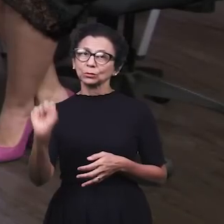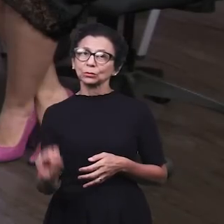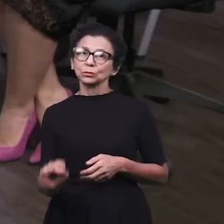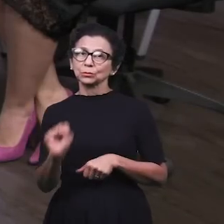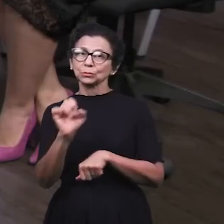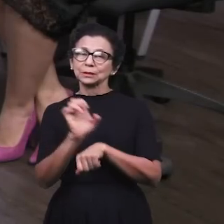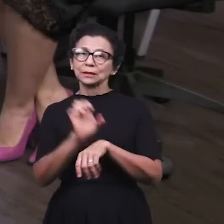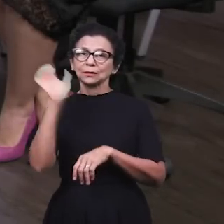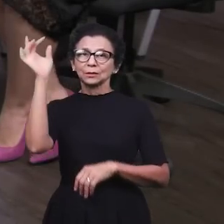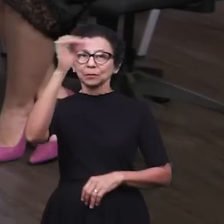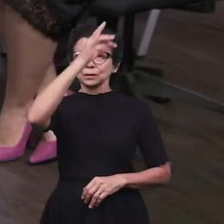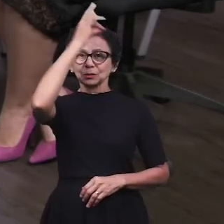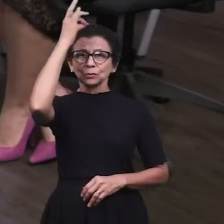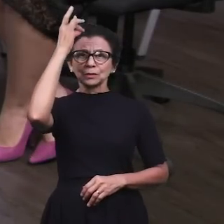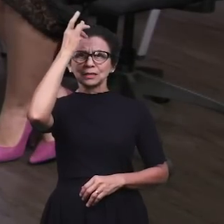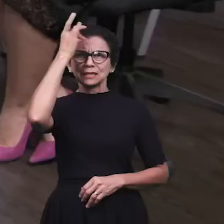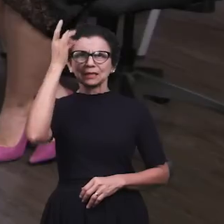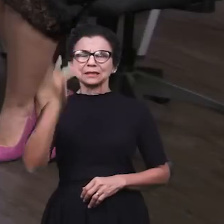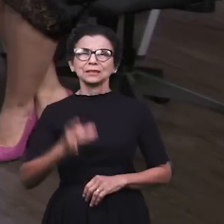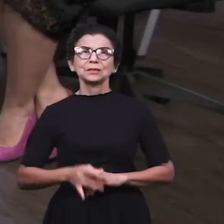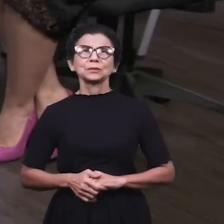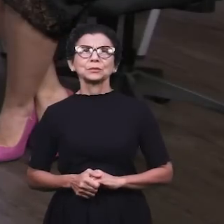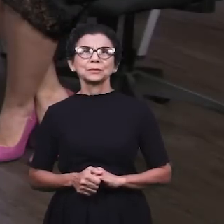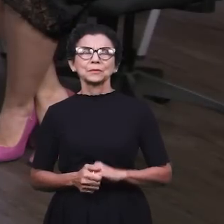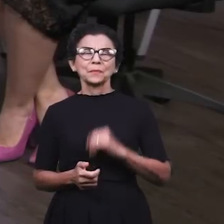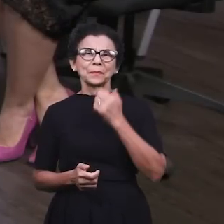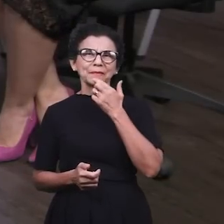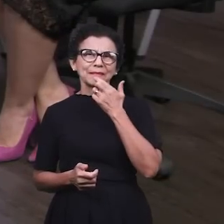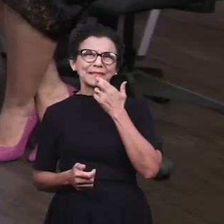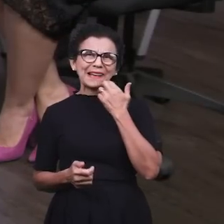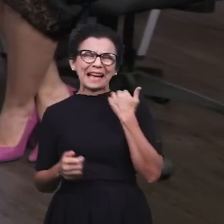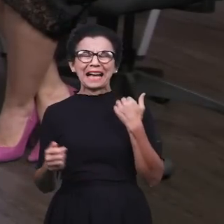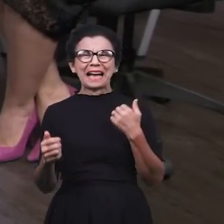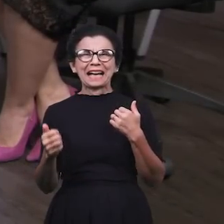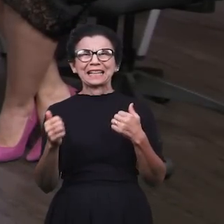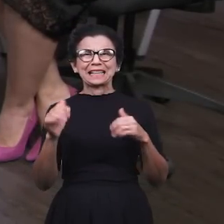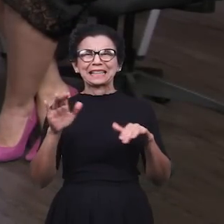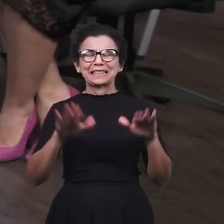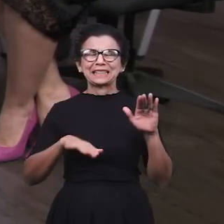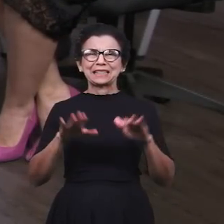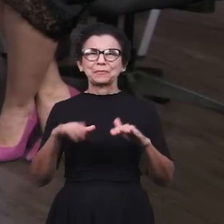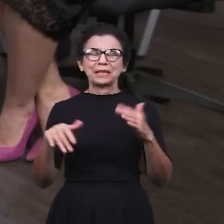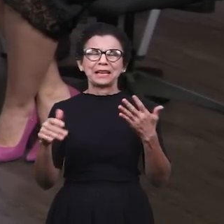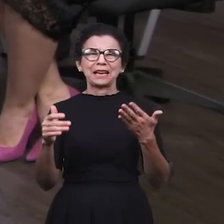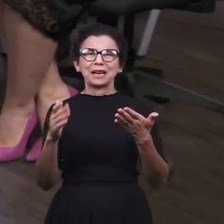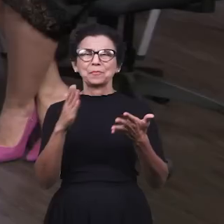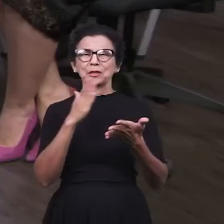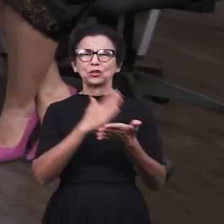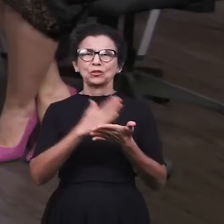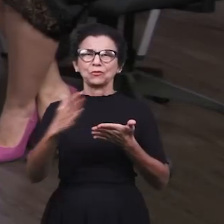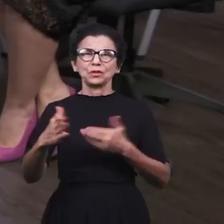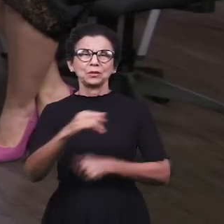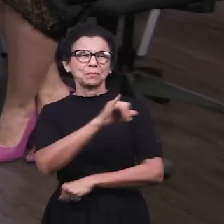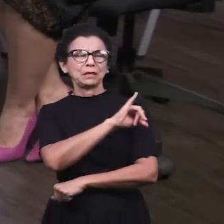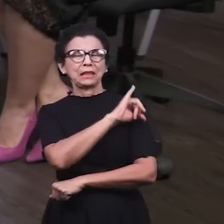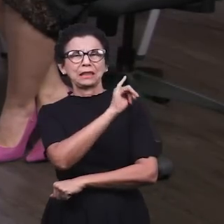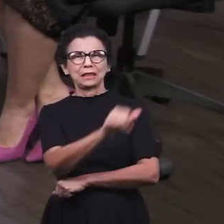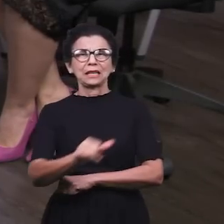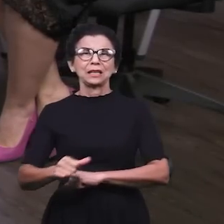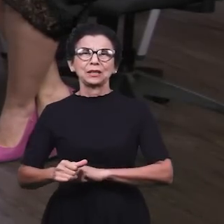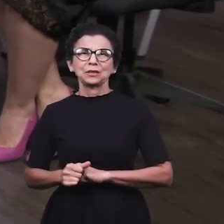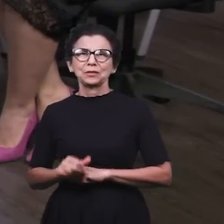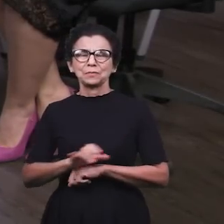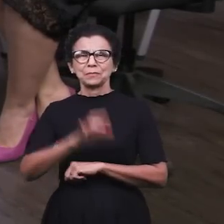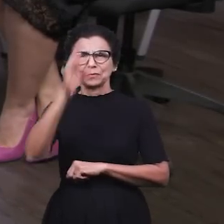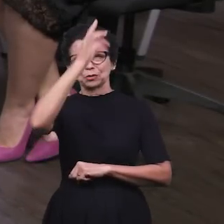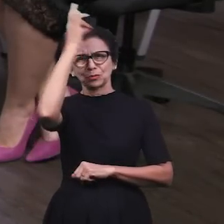Santo, norte do Rio de Janeiro, divisa ali naquele miolo ali, meio carioca, meio capixaba, meio mineiro. Eu sei que tem uma